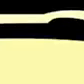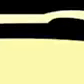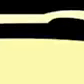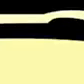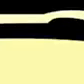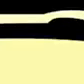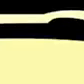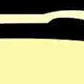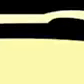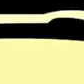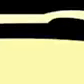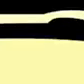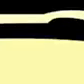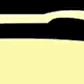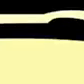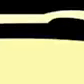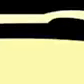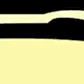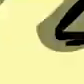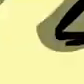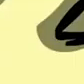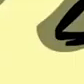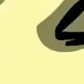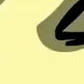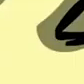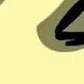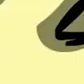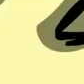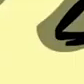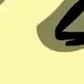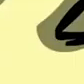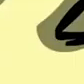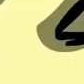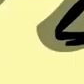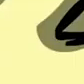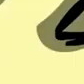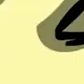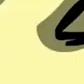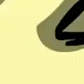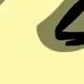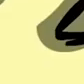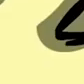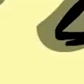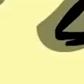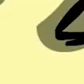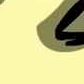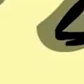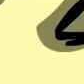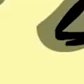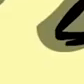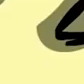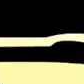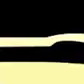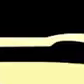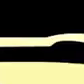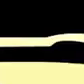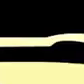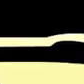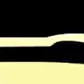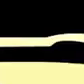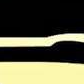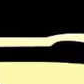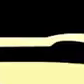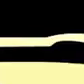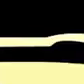e veio pedir permissão pra namorar comigo pro senhor." "E é? Pois vá desembuchando antes de eu dar o primeiro tiro, seu cabra." "Calma,